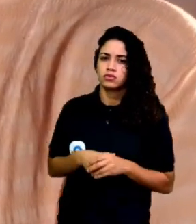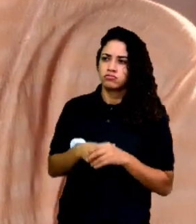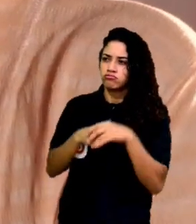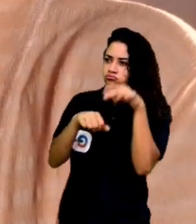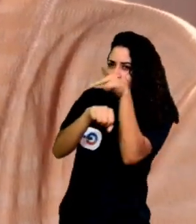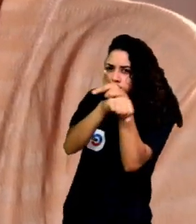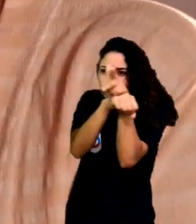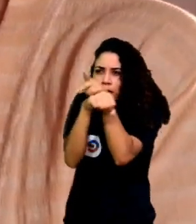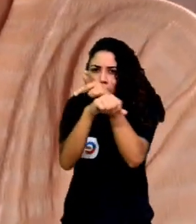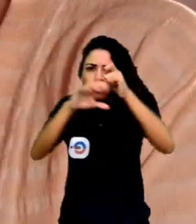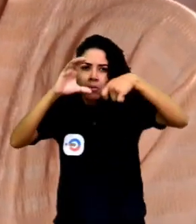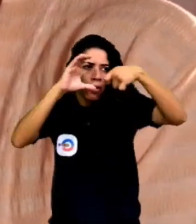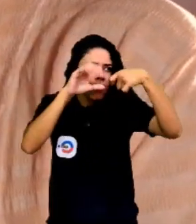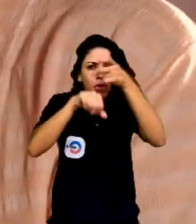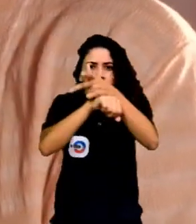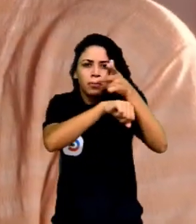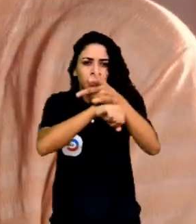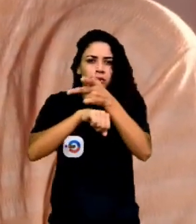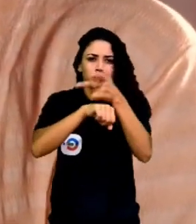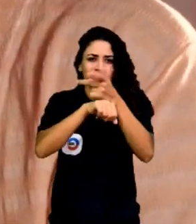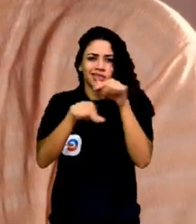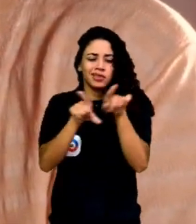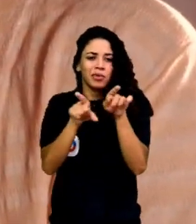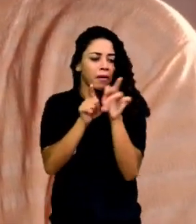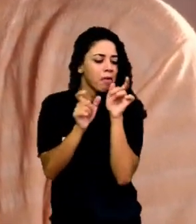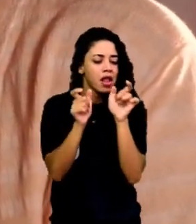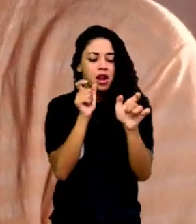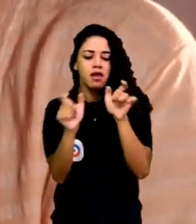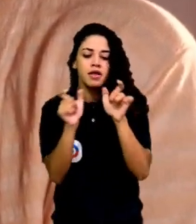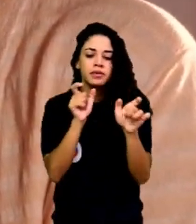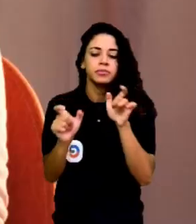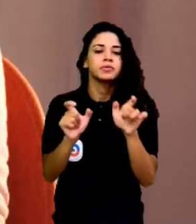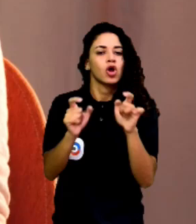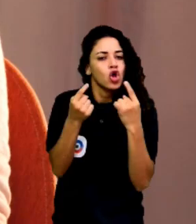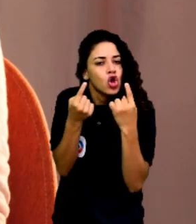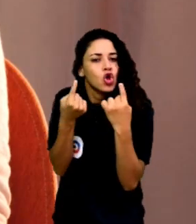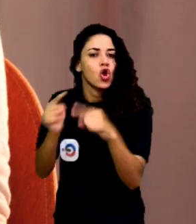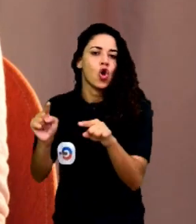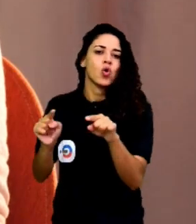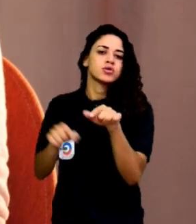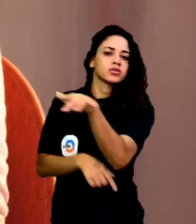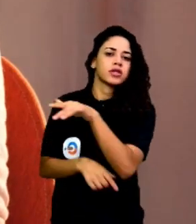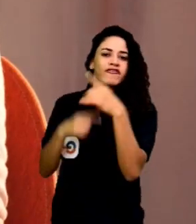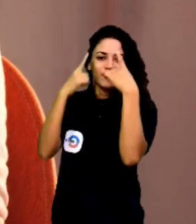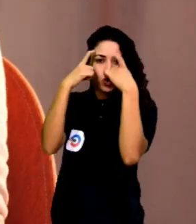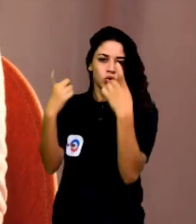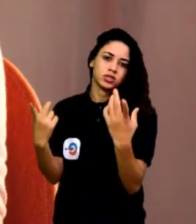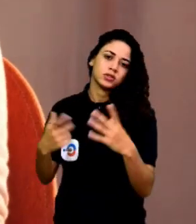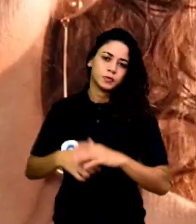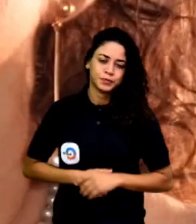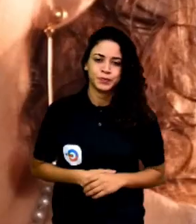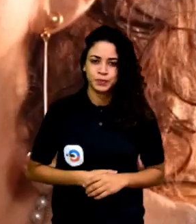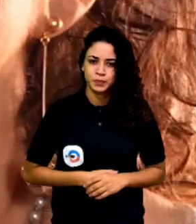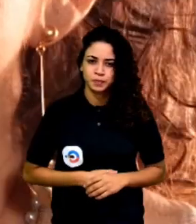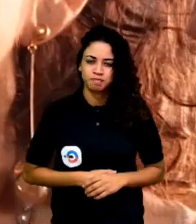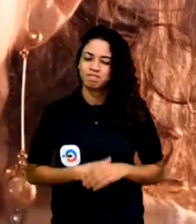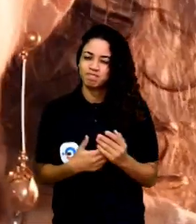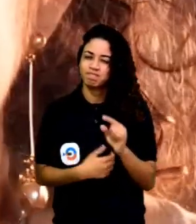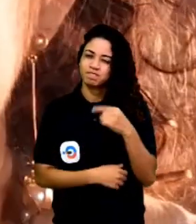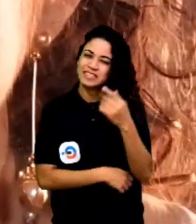fazer filmagens e a proferir palavras de rejeição àquele ato que estavam presenciando.